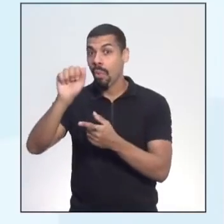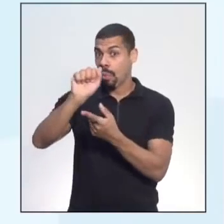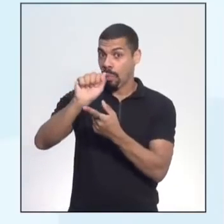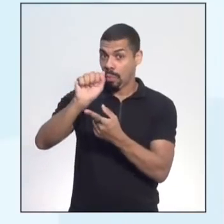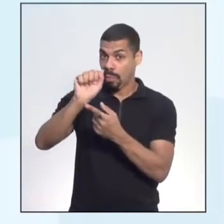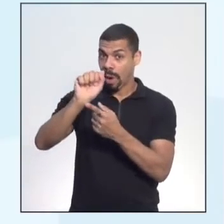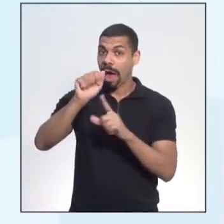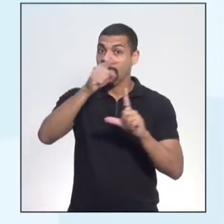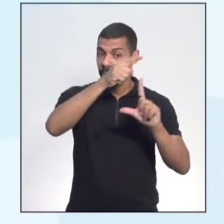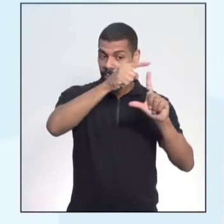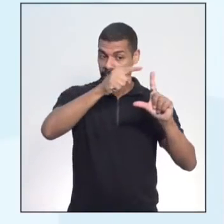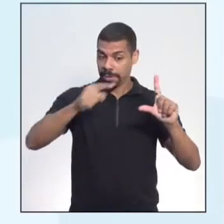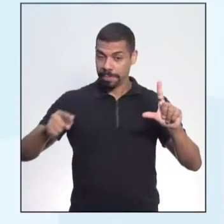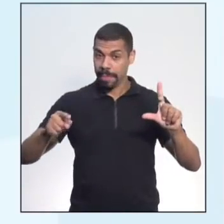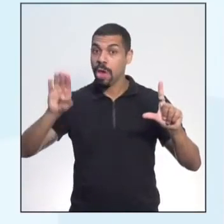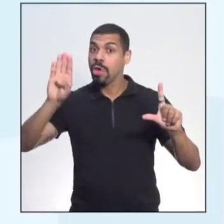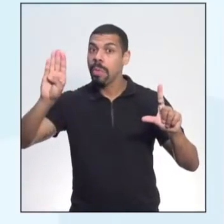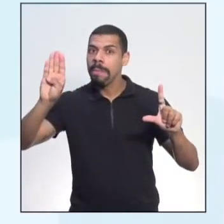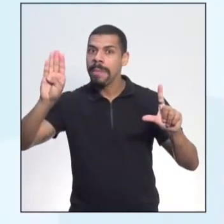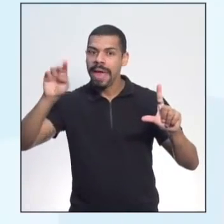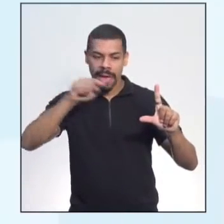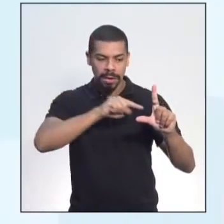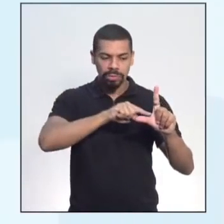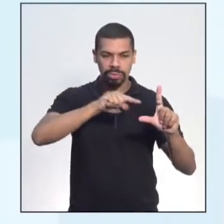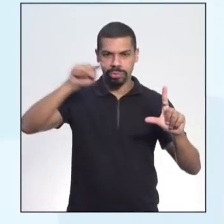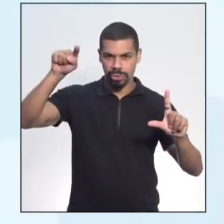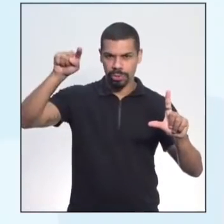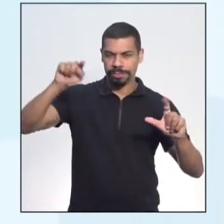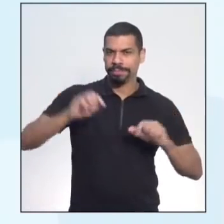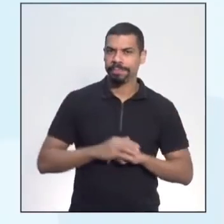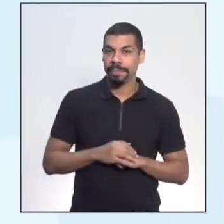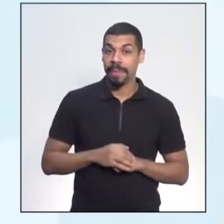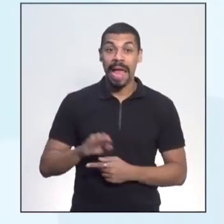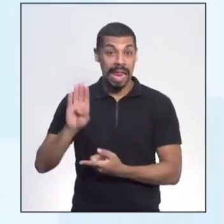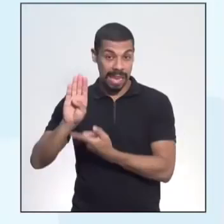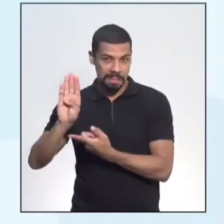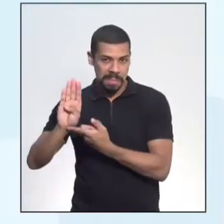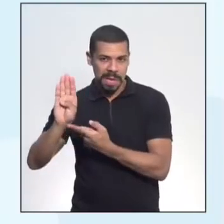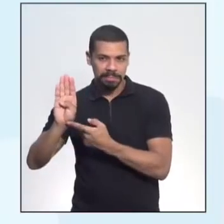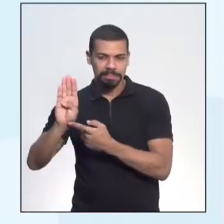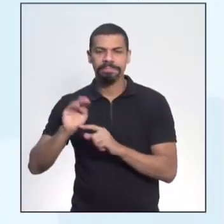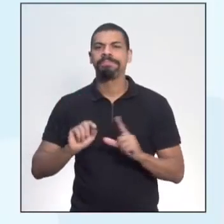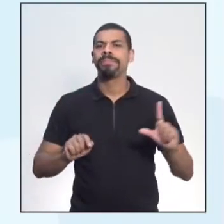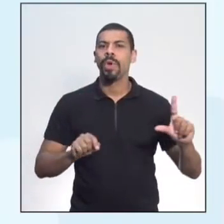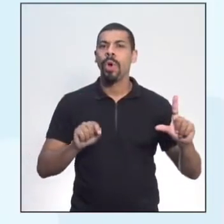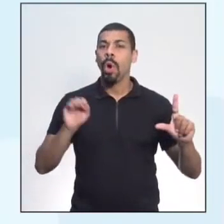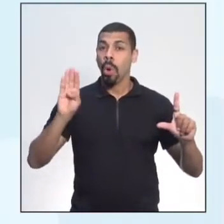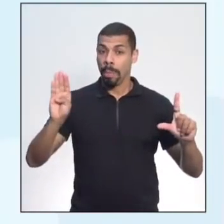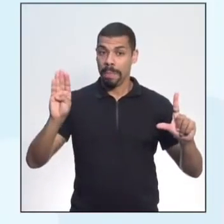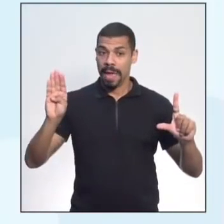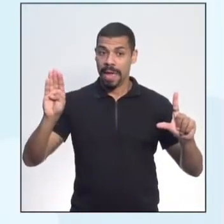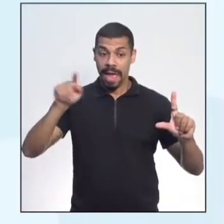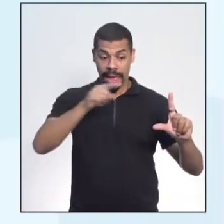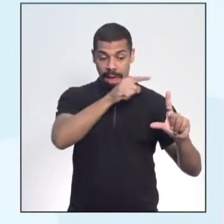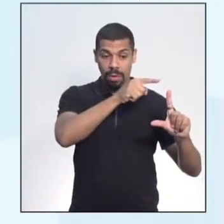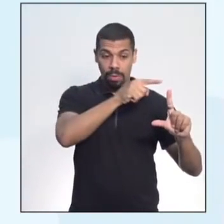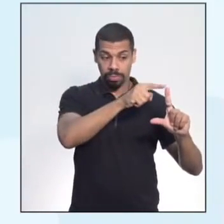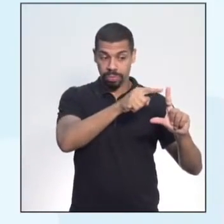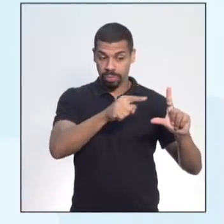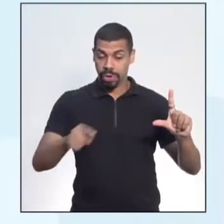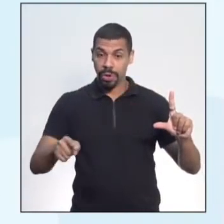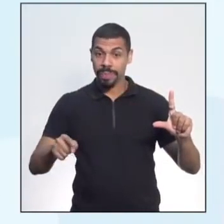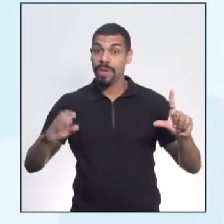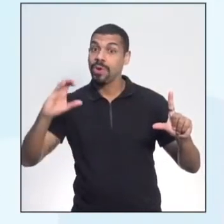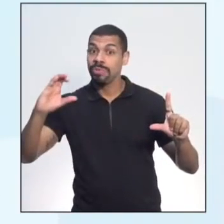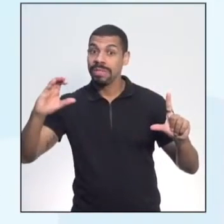é o decrescente e o gráfico B é o crescente. Na alternativa B, ele fala que o B é o decrescente e